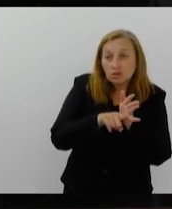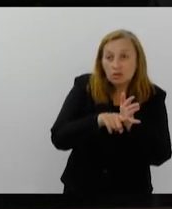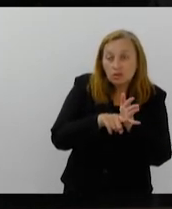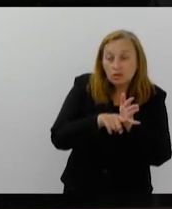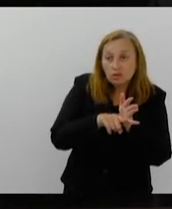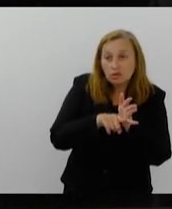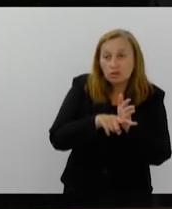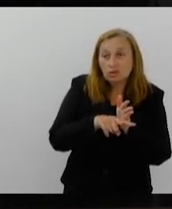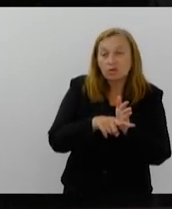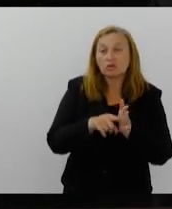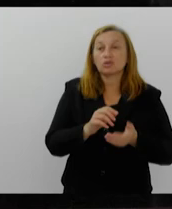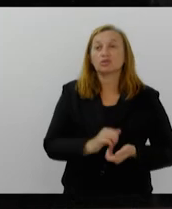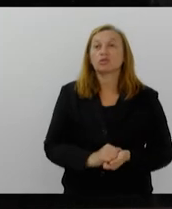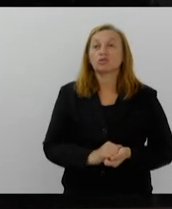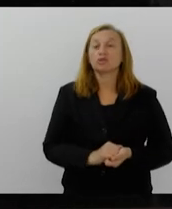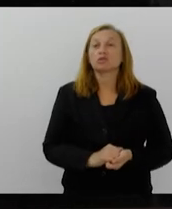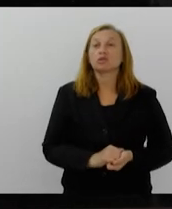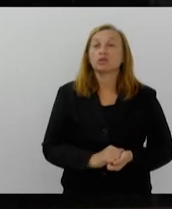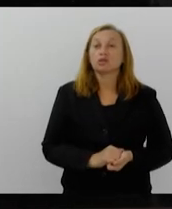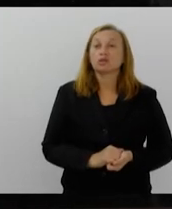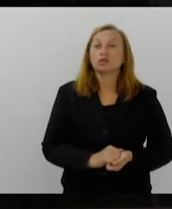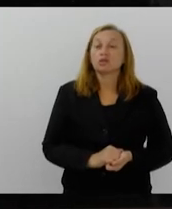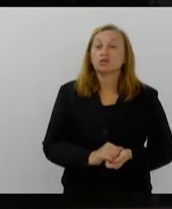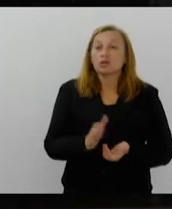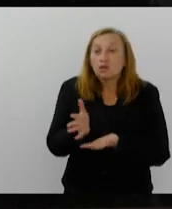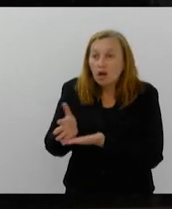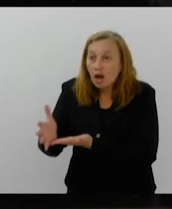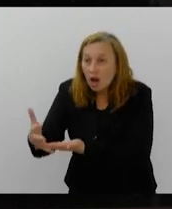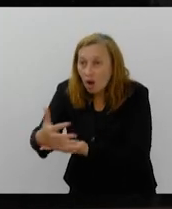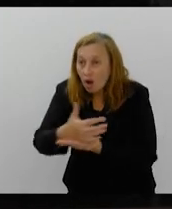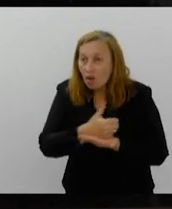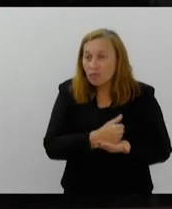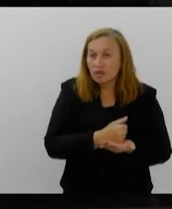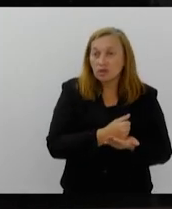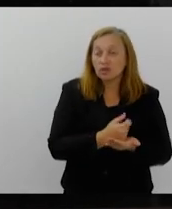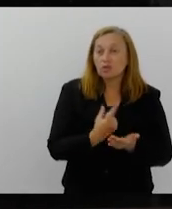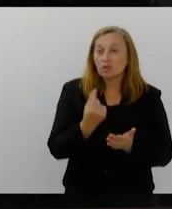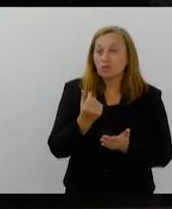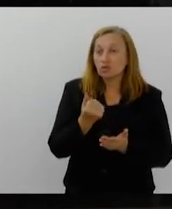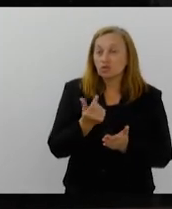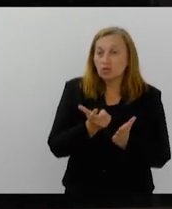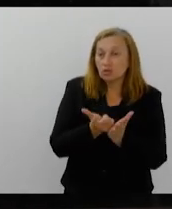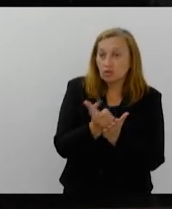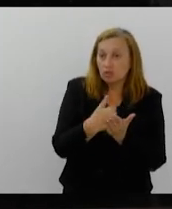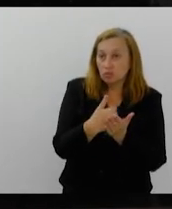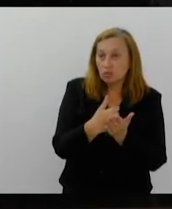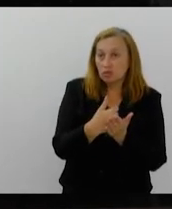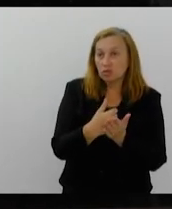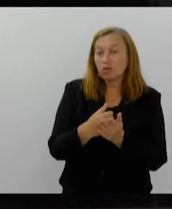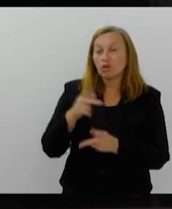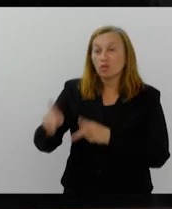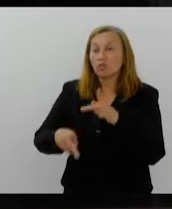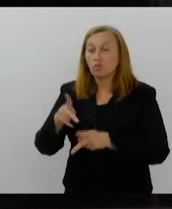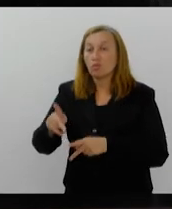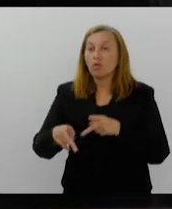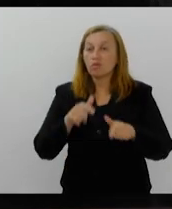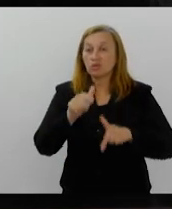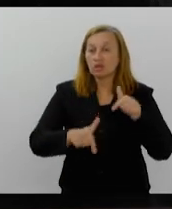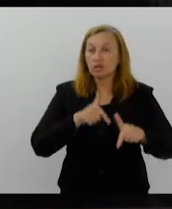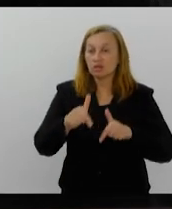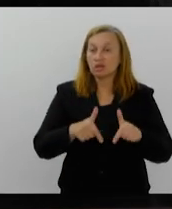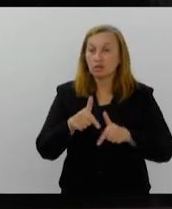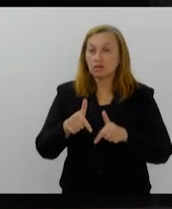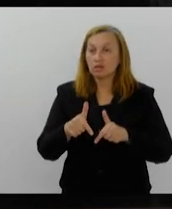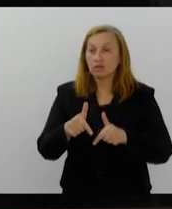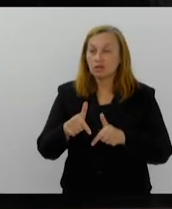fiscais. Ou seja, aumento da arrecadação com dinheiro de tributação do trabalhador, redução da arrecadação com